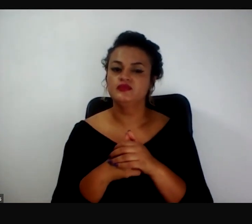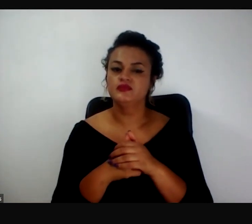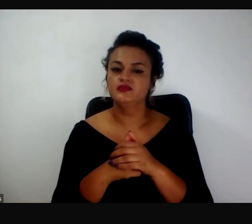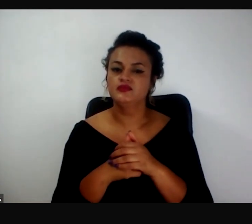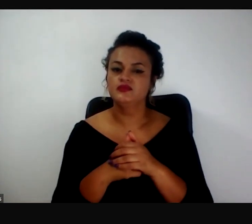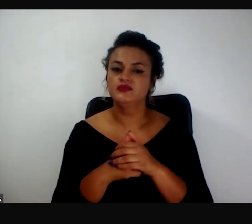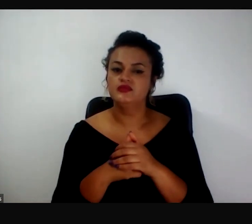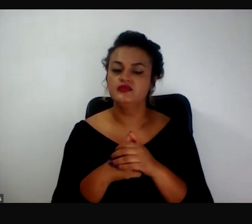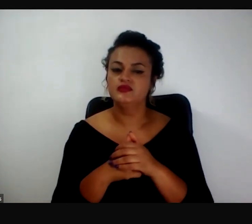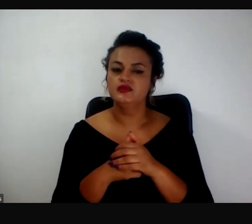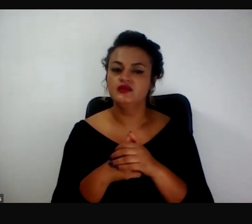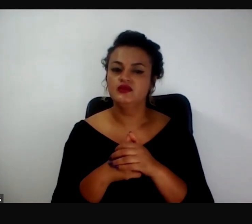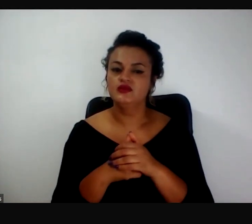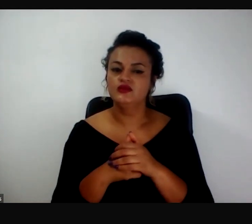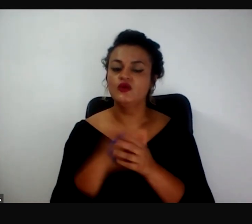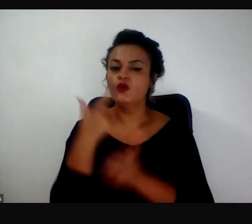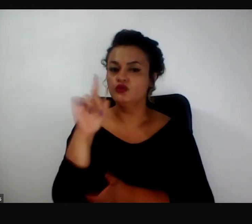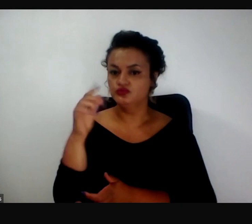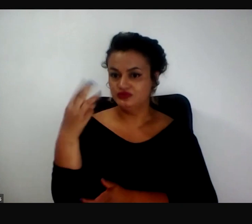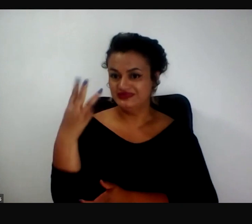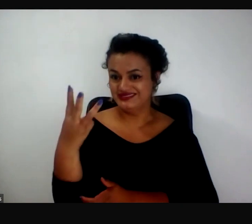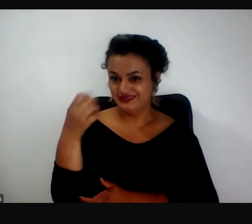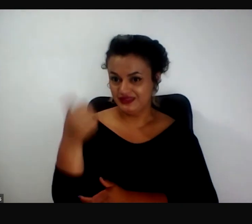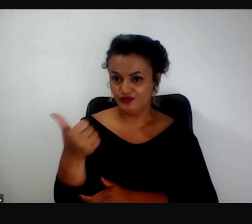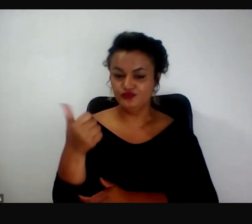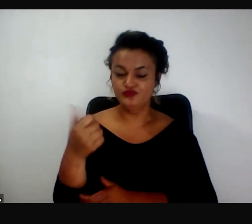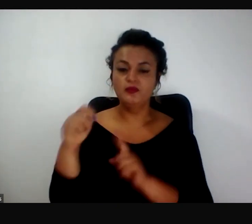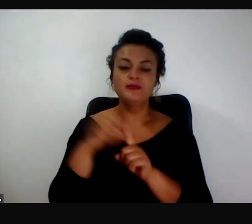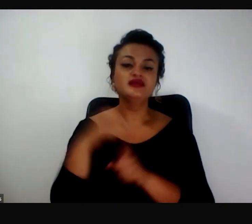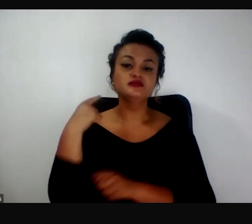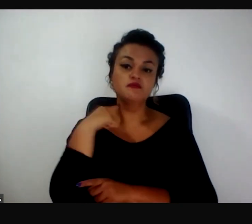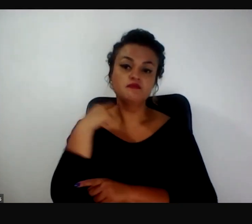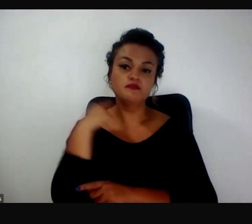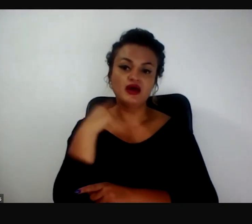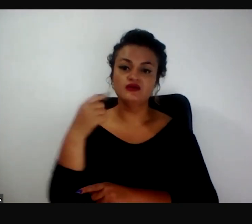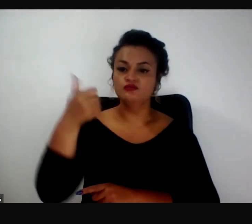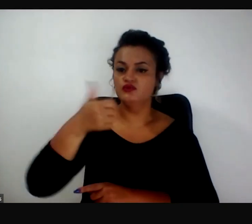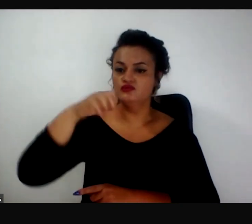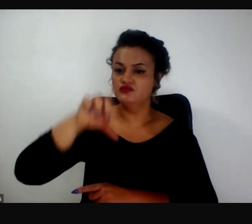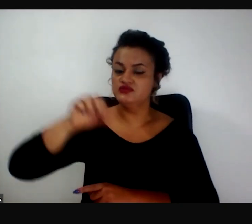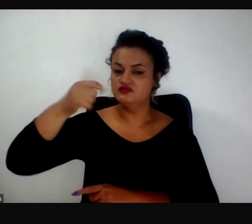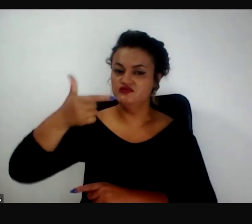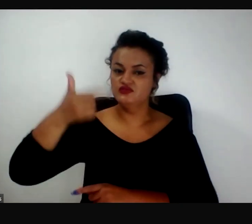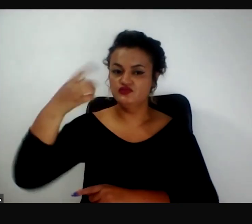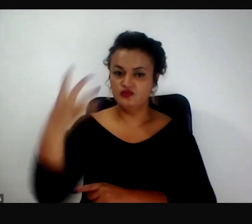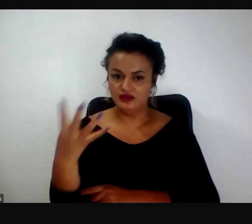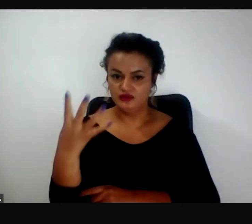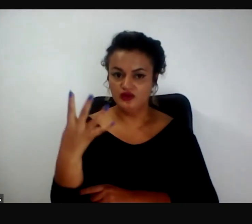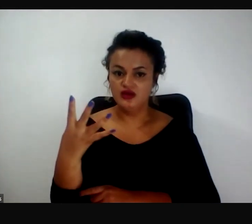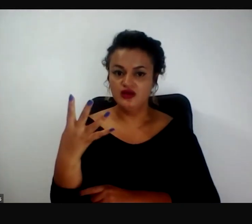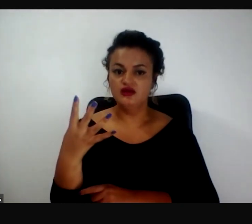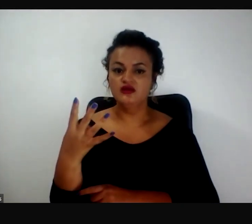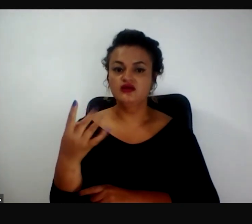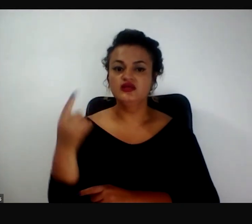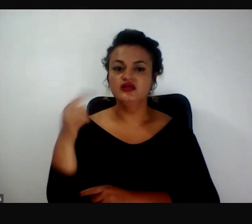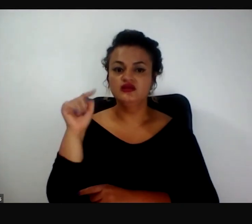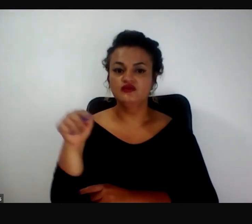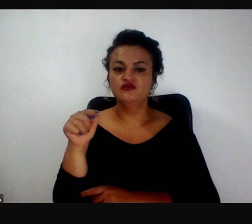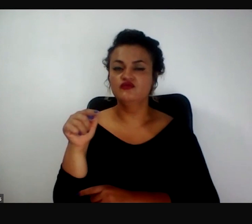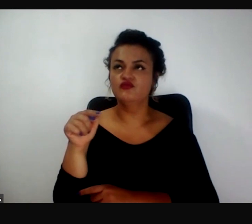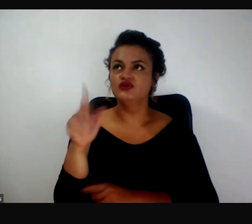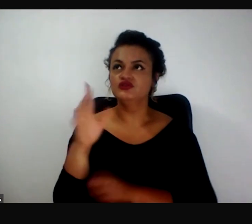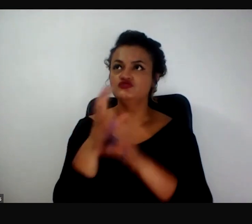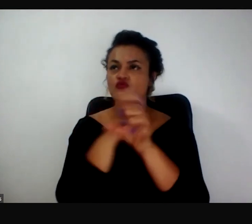O 31 de maio de 1974, era o dia do meu 10º